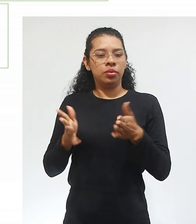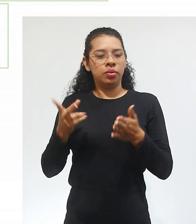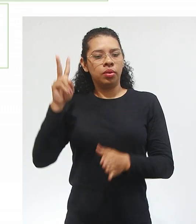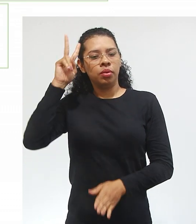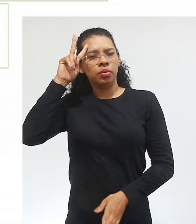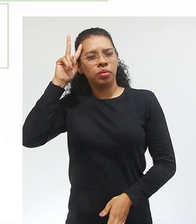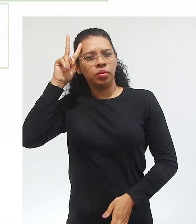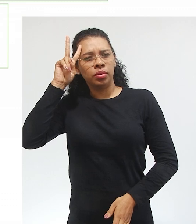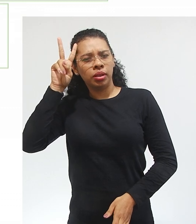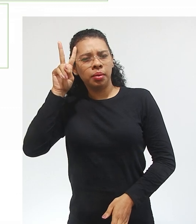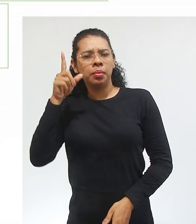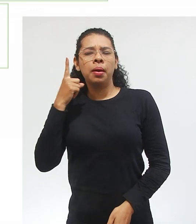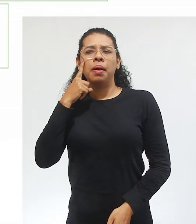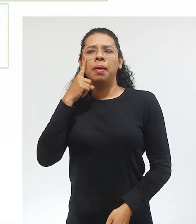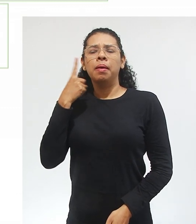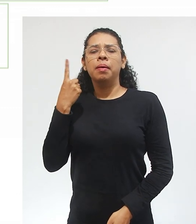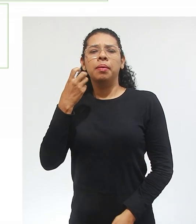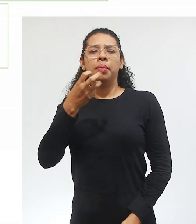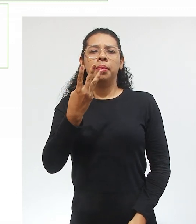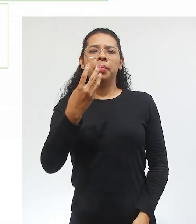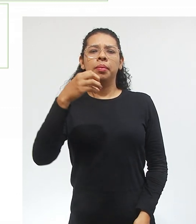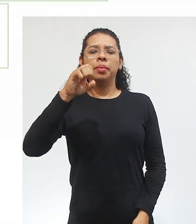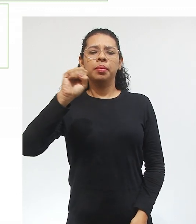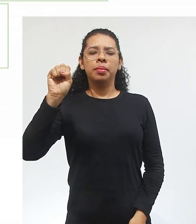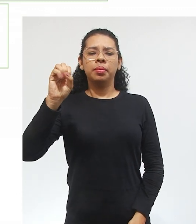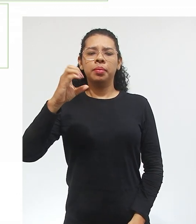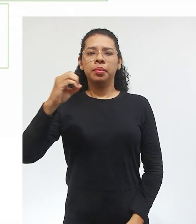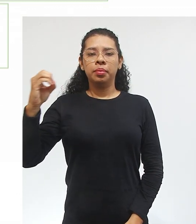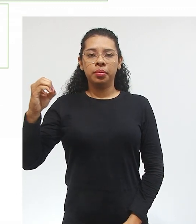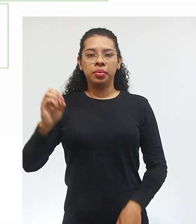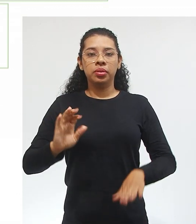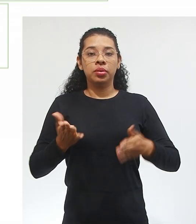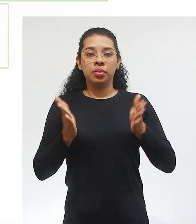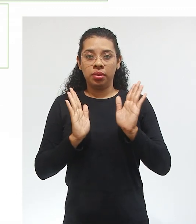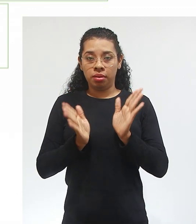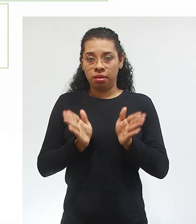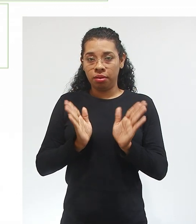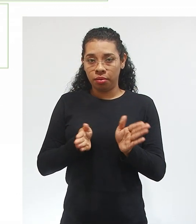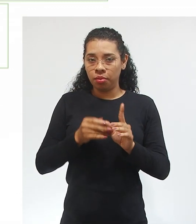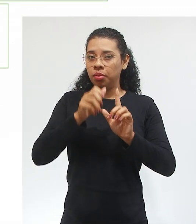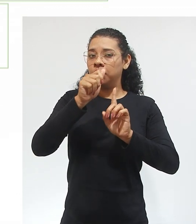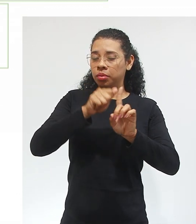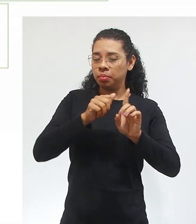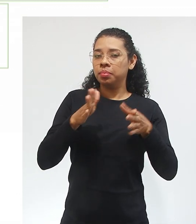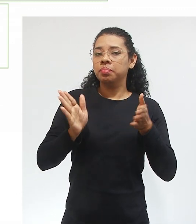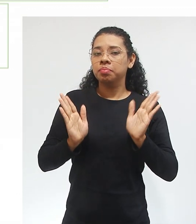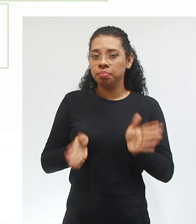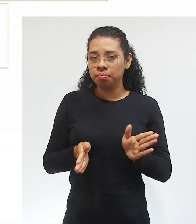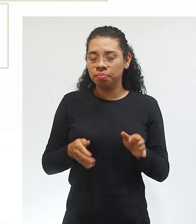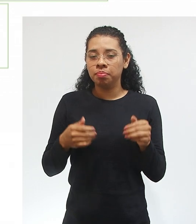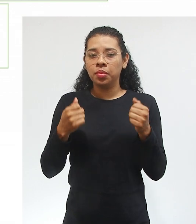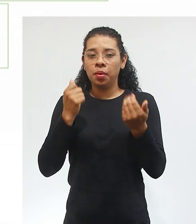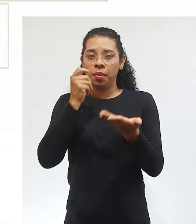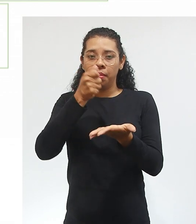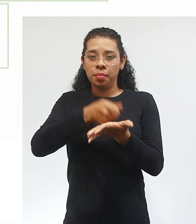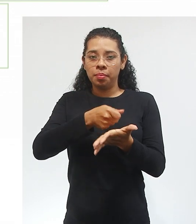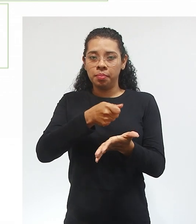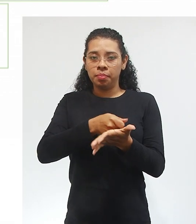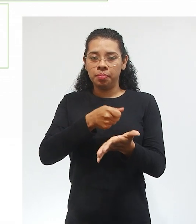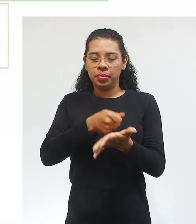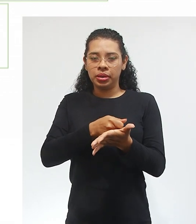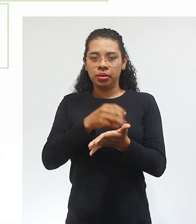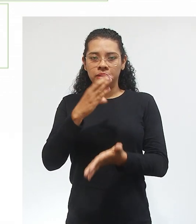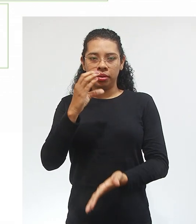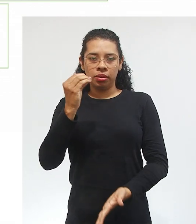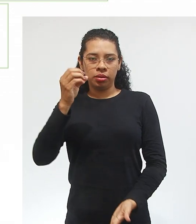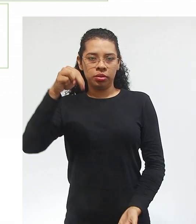pagar, né? Tava aqui, ó, lembra desse pagamento? O que a gente está me informando? Que agora, neste mês, eu resolvi pagar uma parte